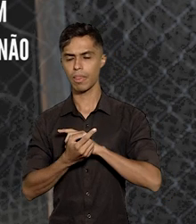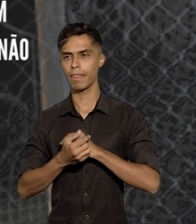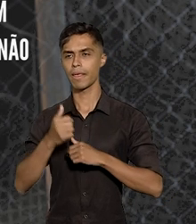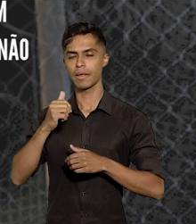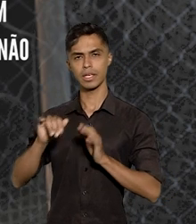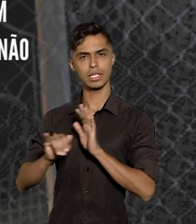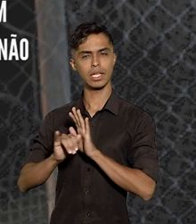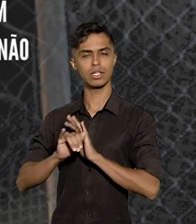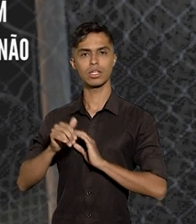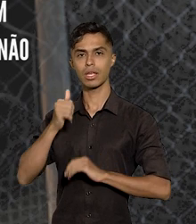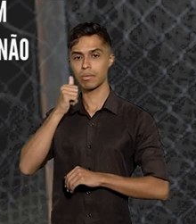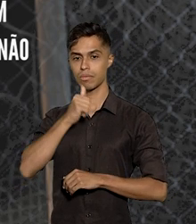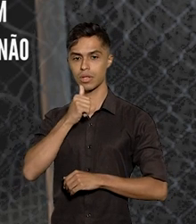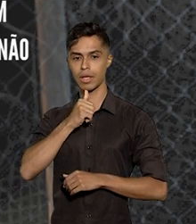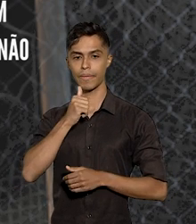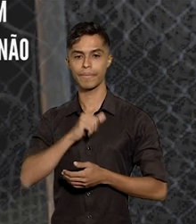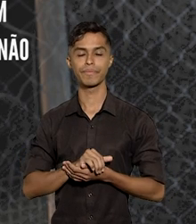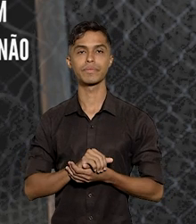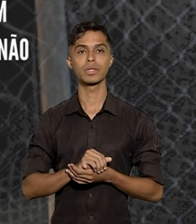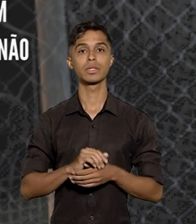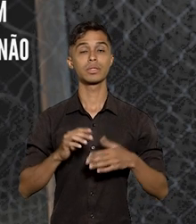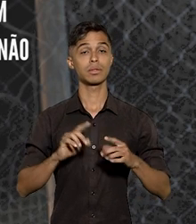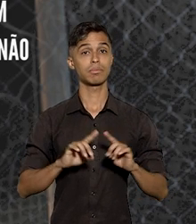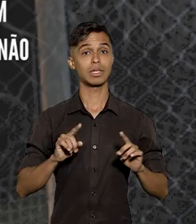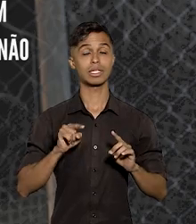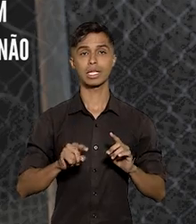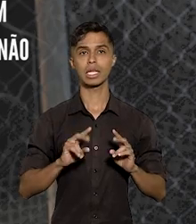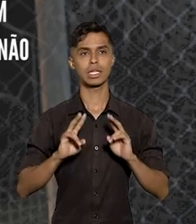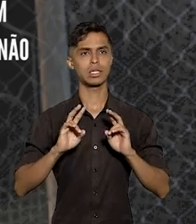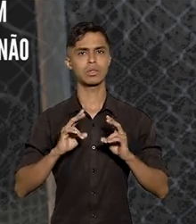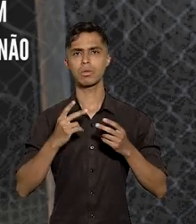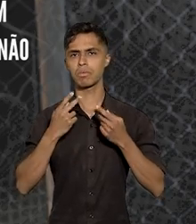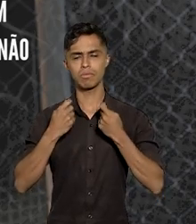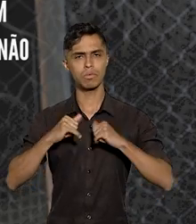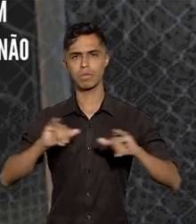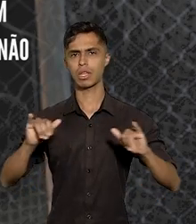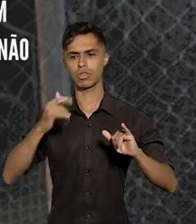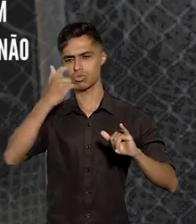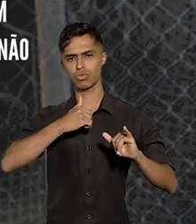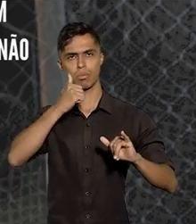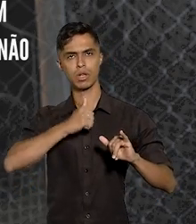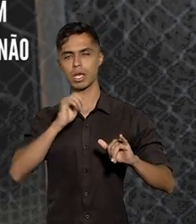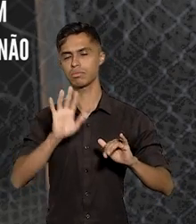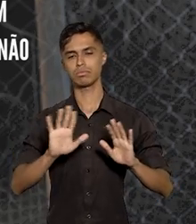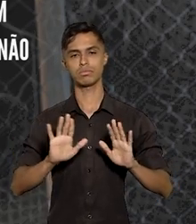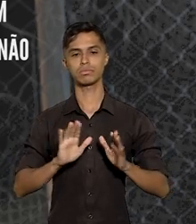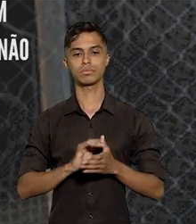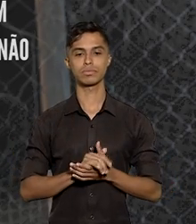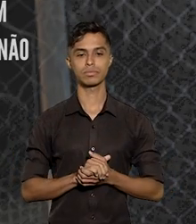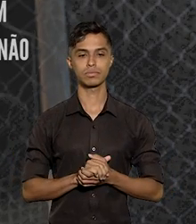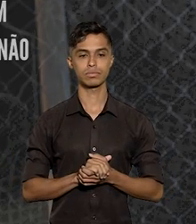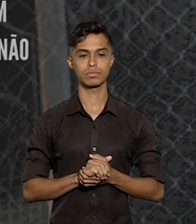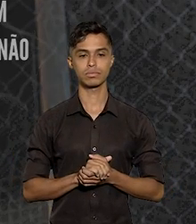de gênero feminina, apesar de não se reivindicar como mulher.